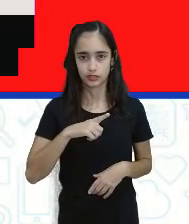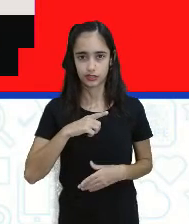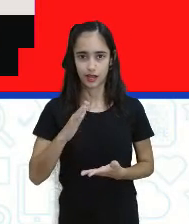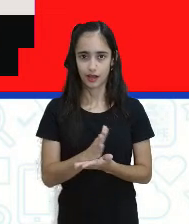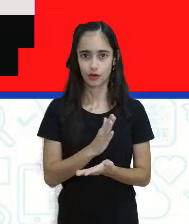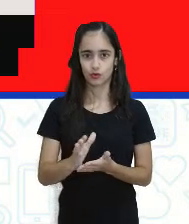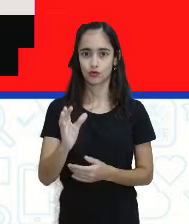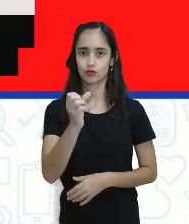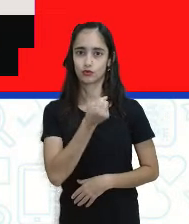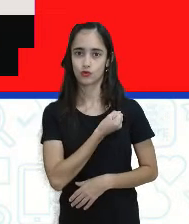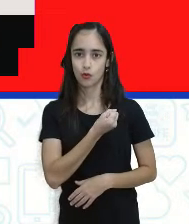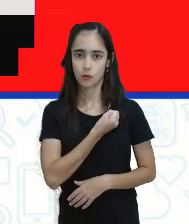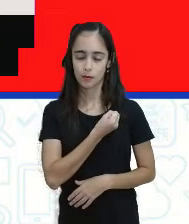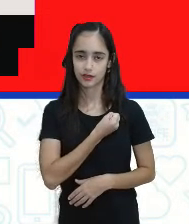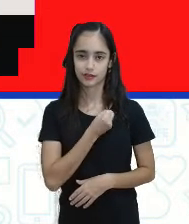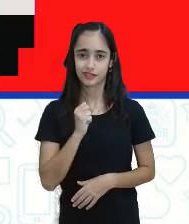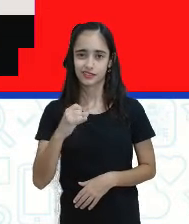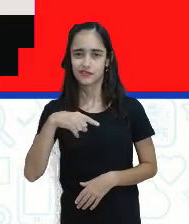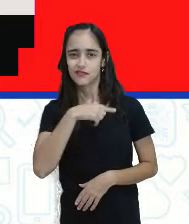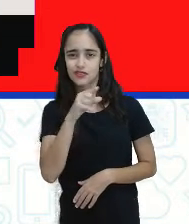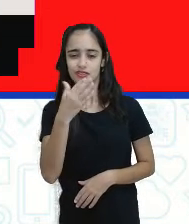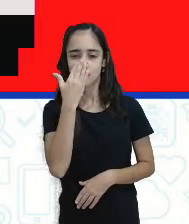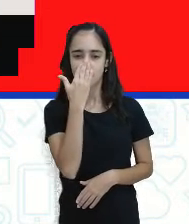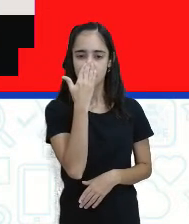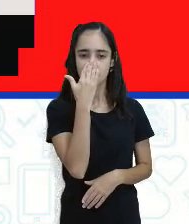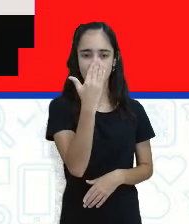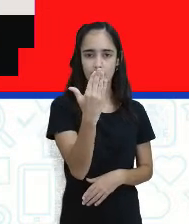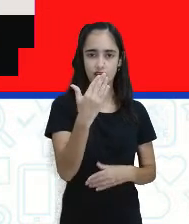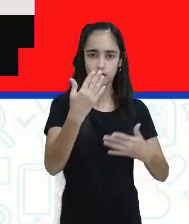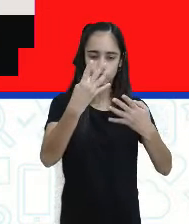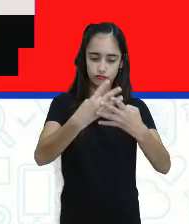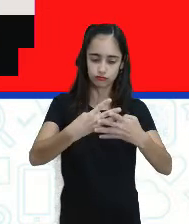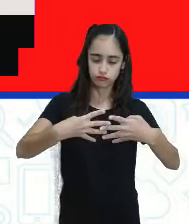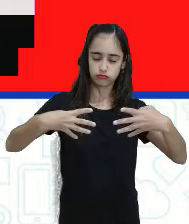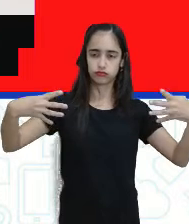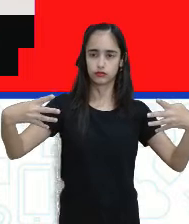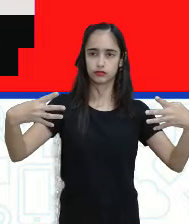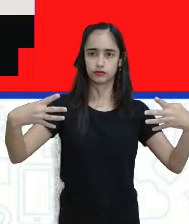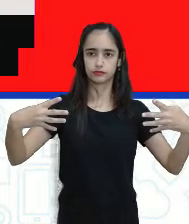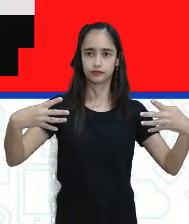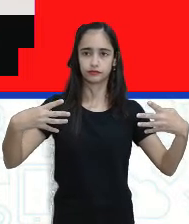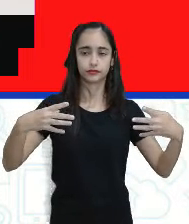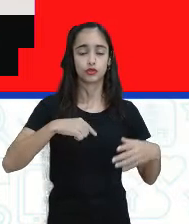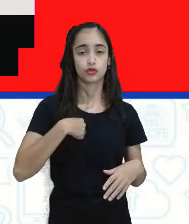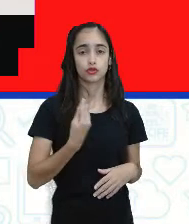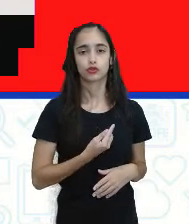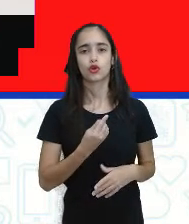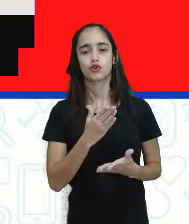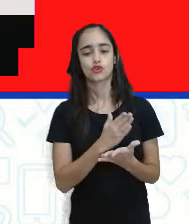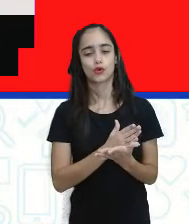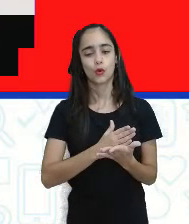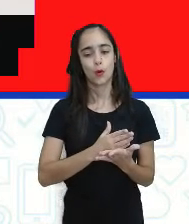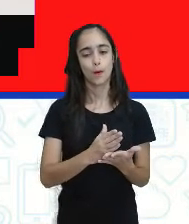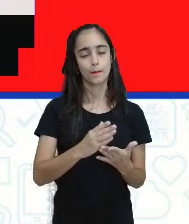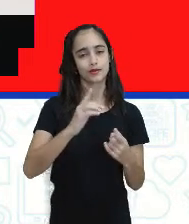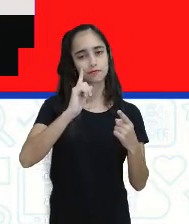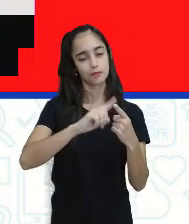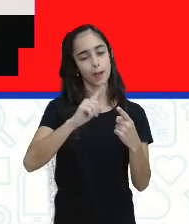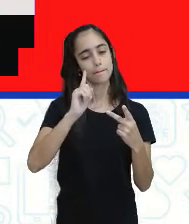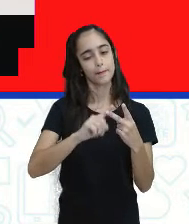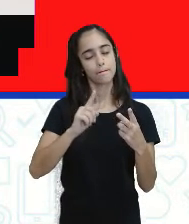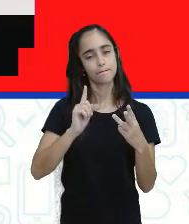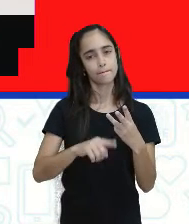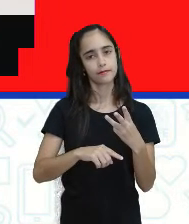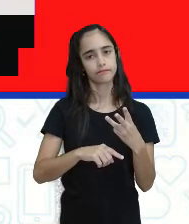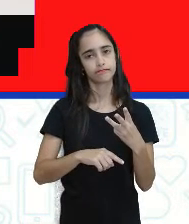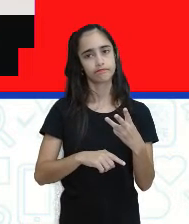de frente para a rede, né? Do lado direito, no fundo da quadra, nós começamos a contagem, né? Ali do número